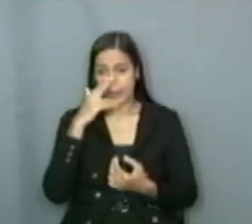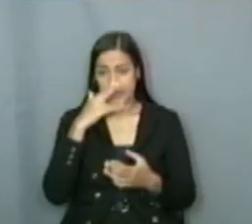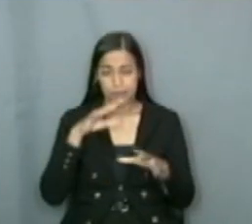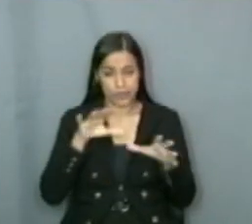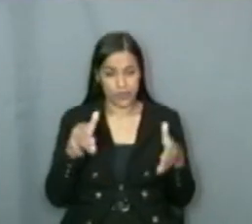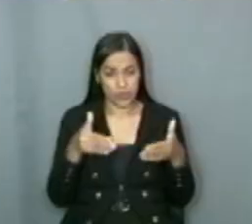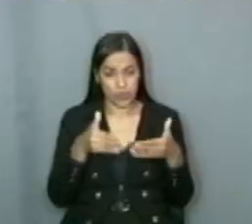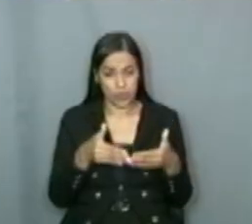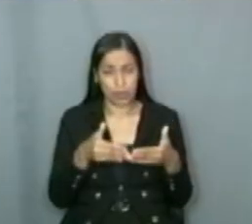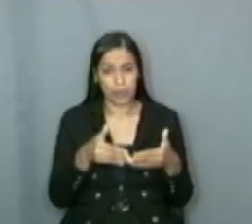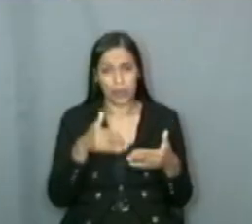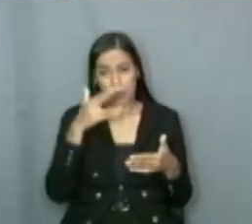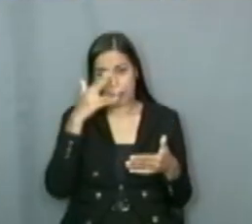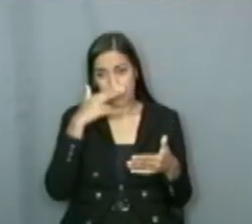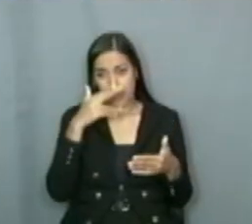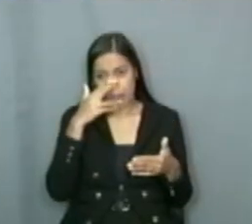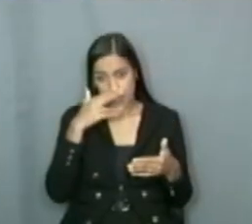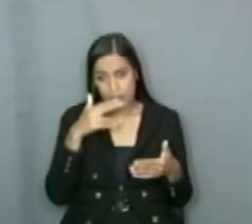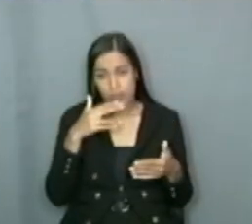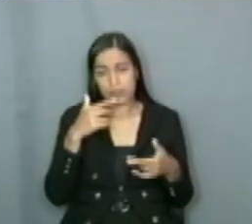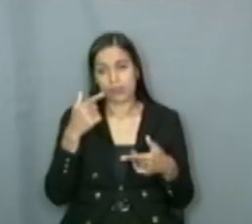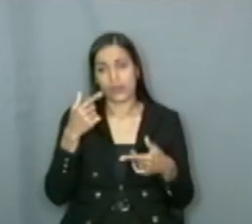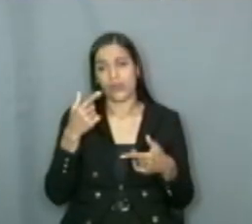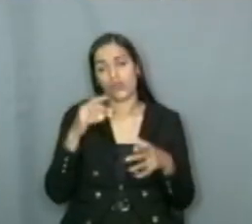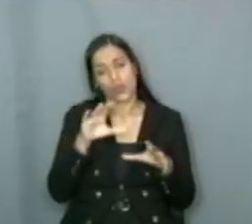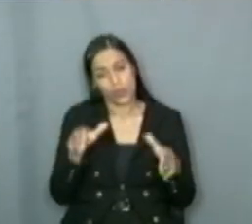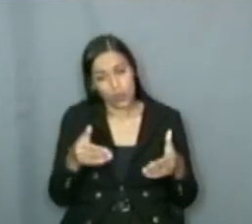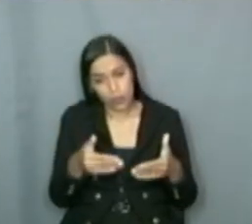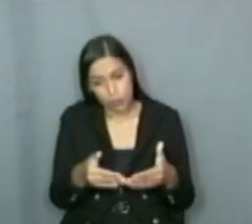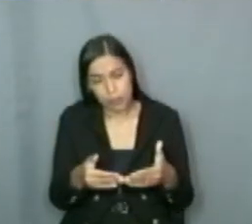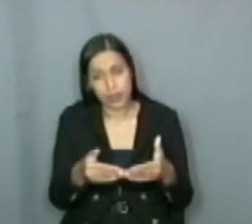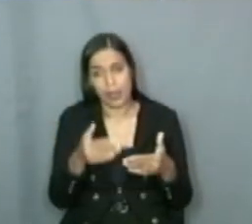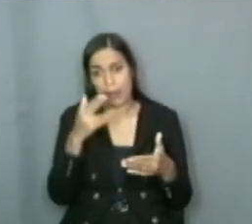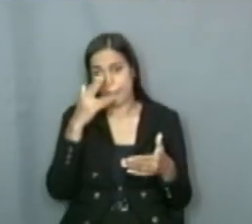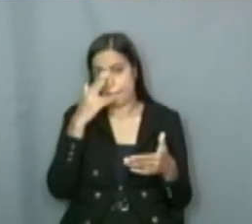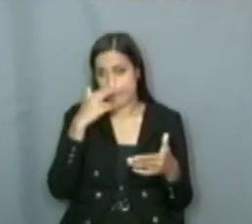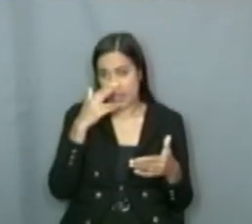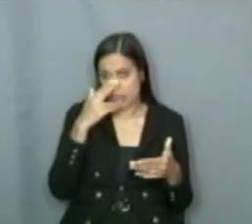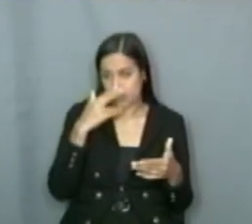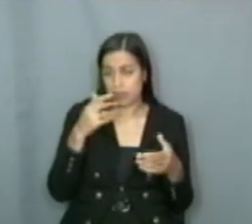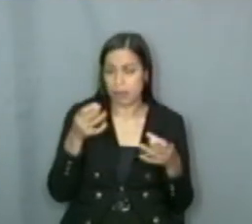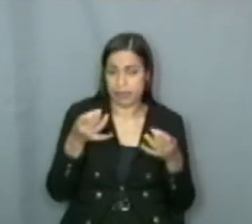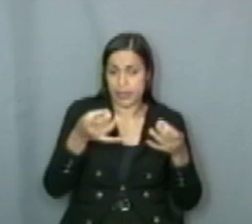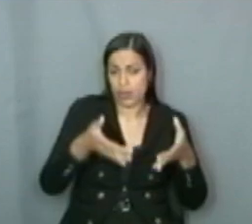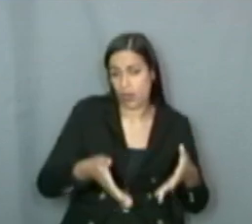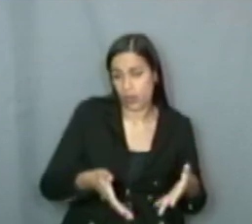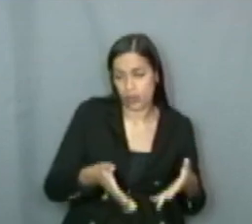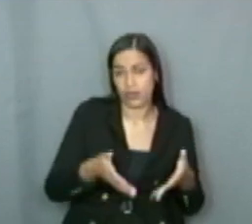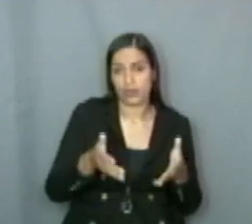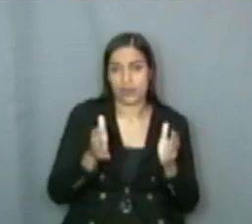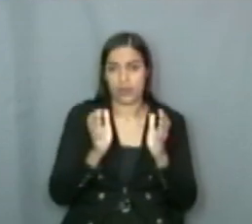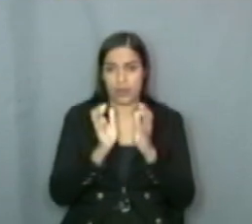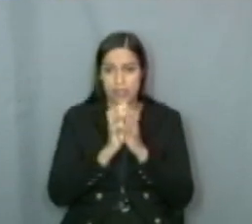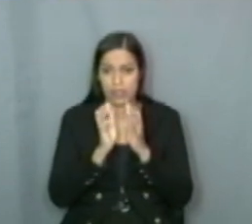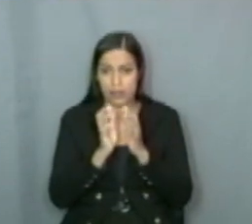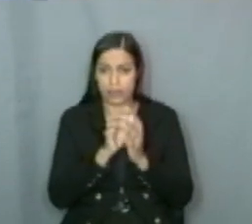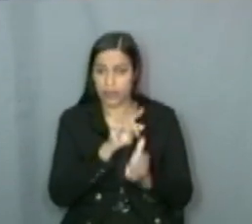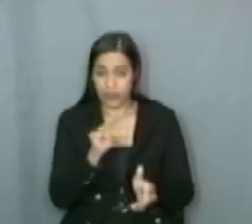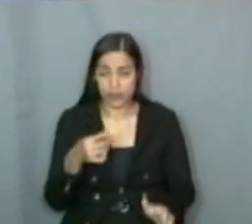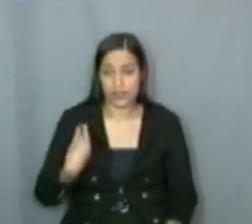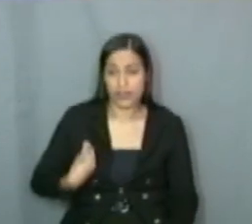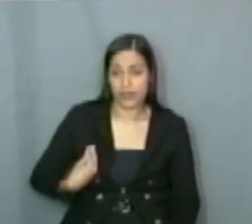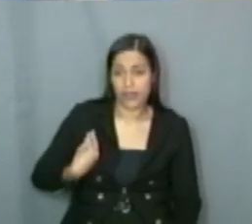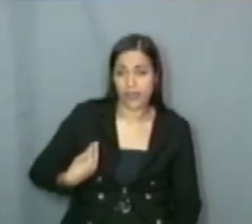grupo, este mesmo jeito de fazer as coisas, esta mesma forma de abandono que você vem vivendo